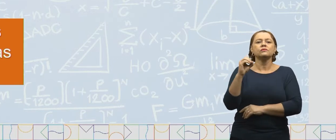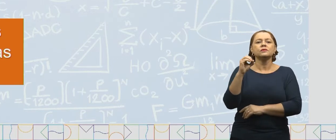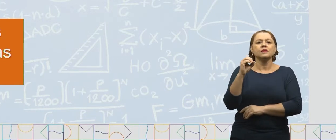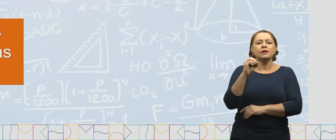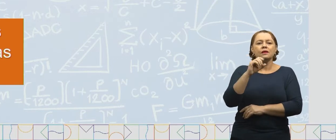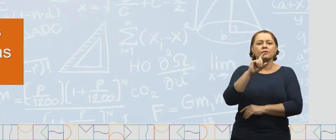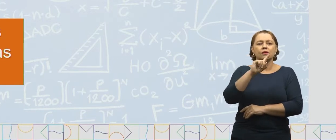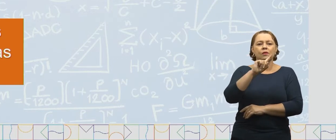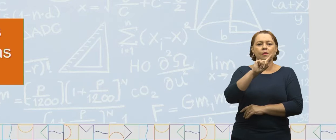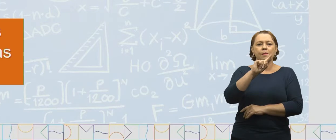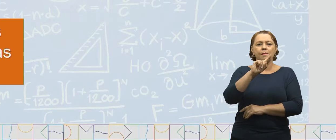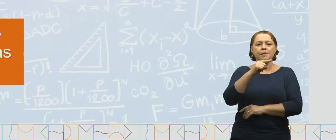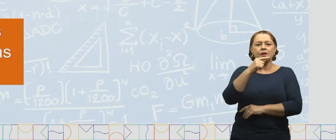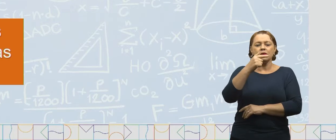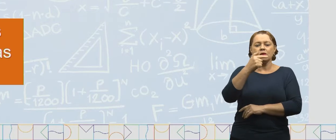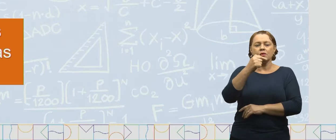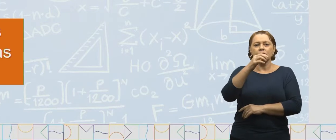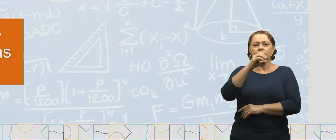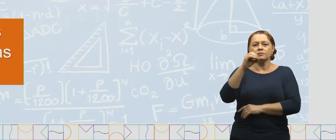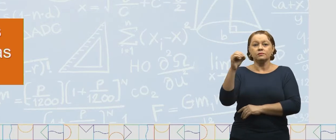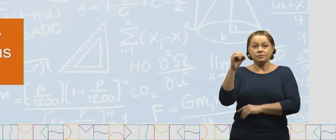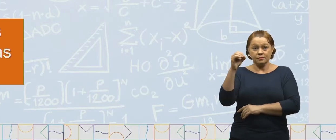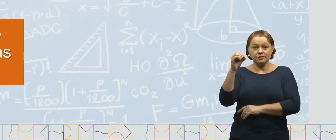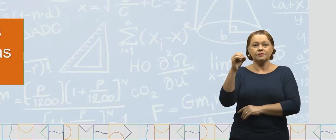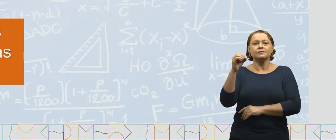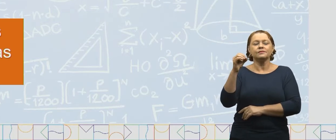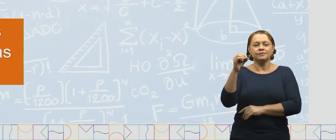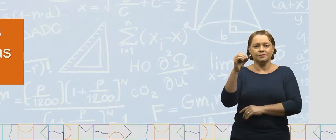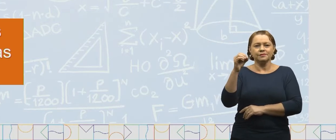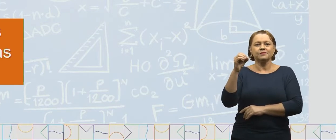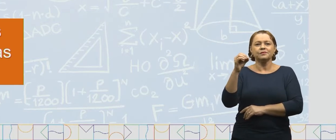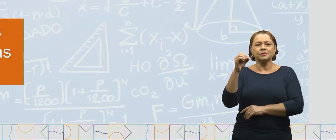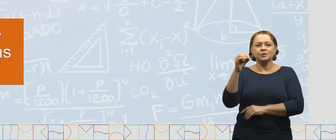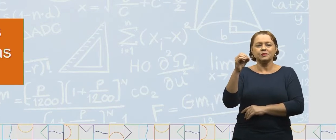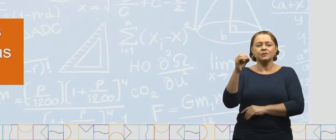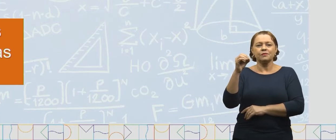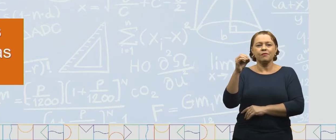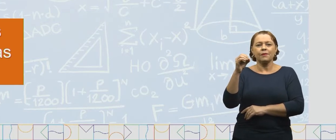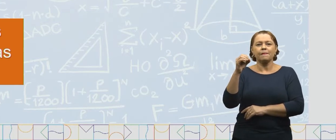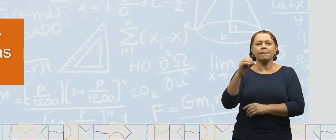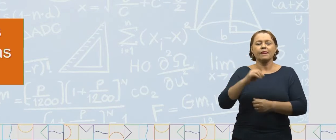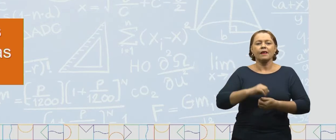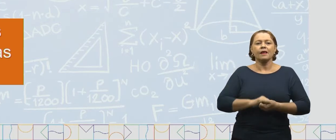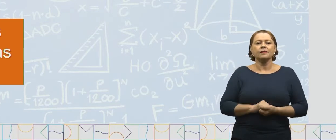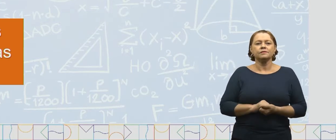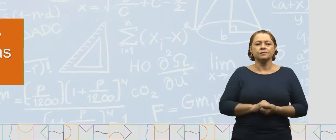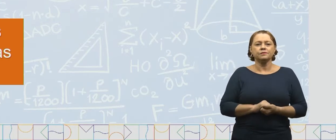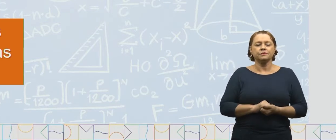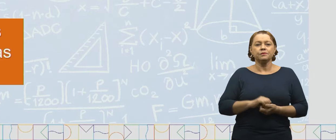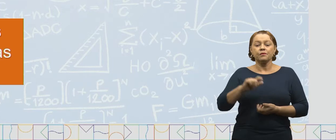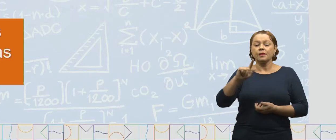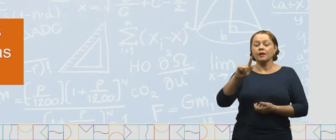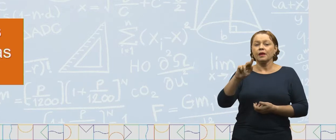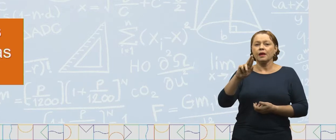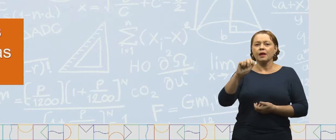um zero, aumentando assim o seu valor. Temos agora o novo valor de